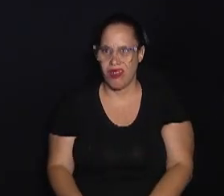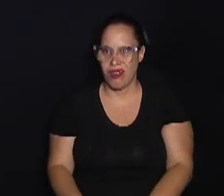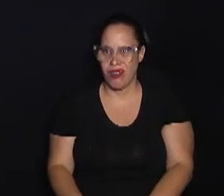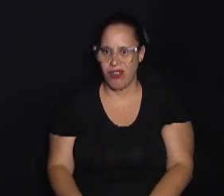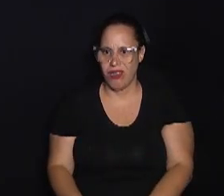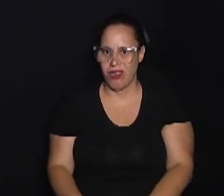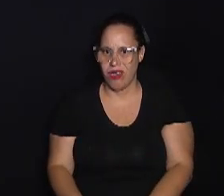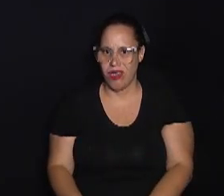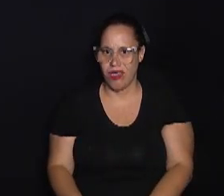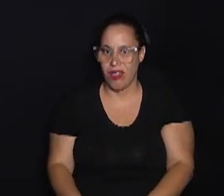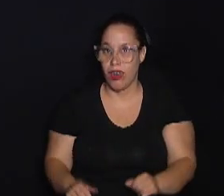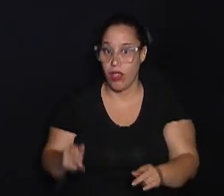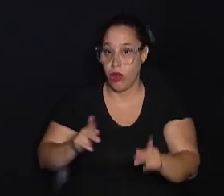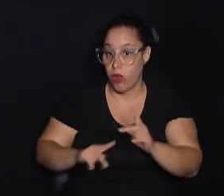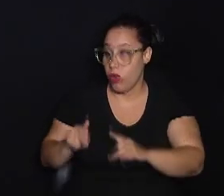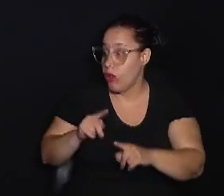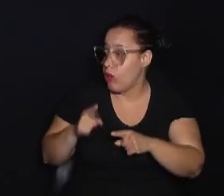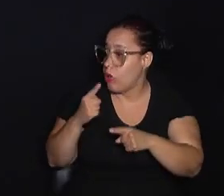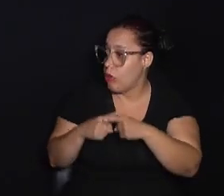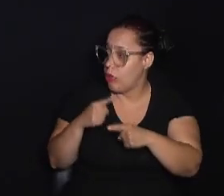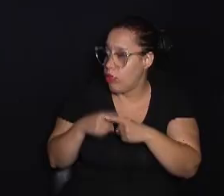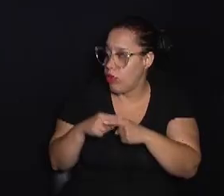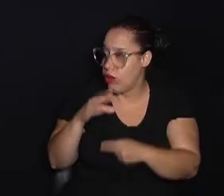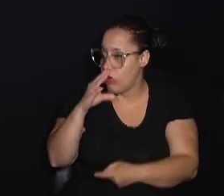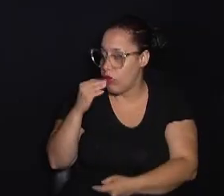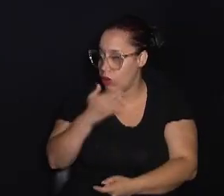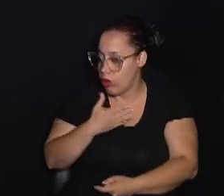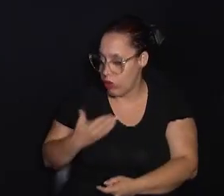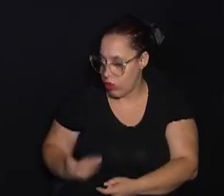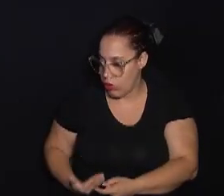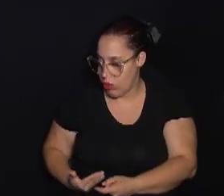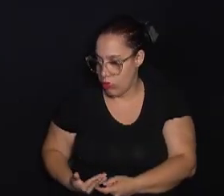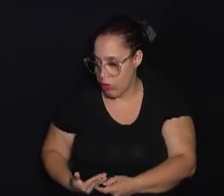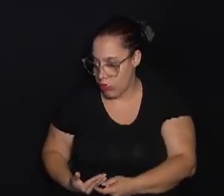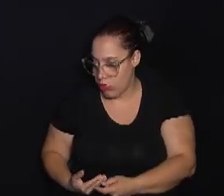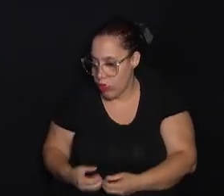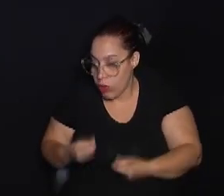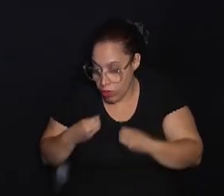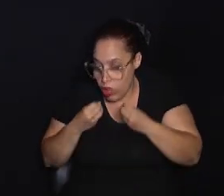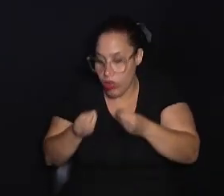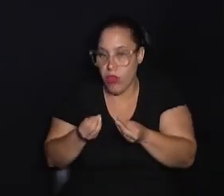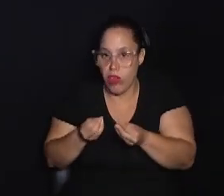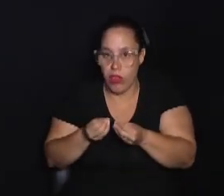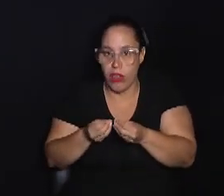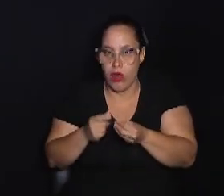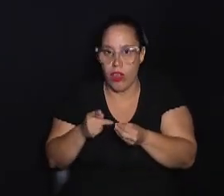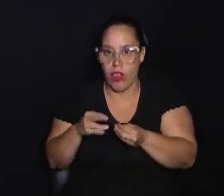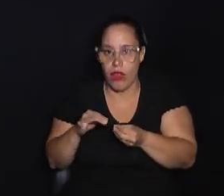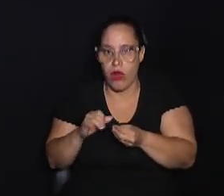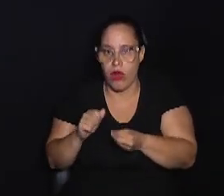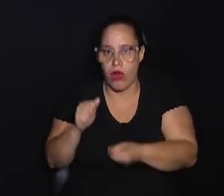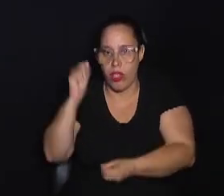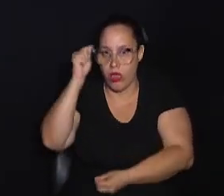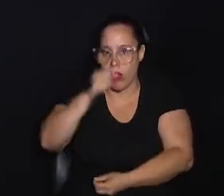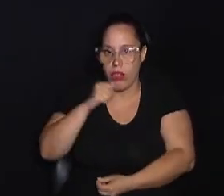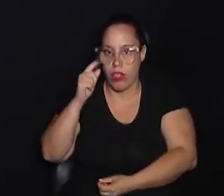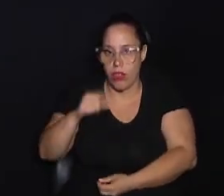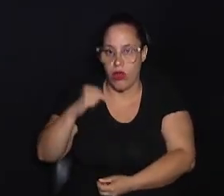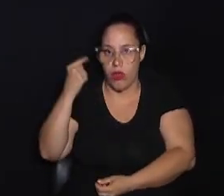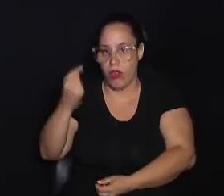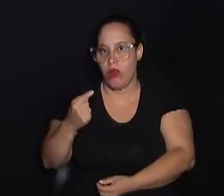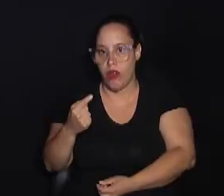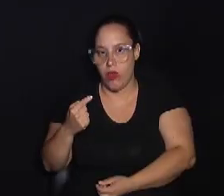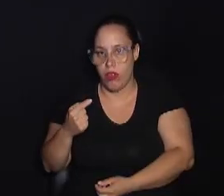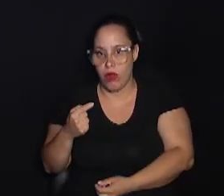isso? A população. Porque o servidor, veja, a saúde, tem como eles arrumarem horas extras em outros hospitais, em outros